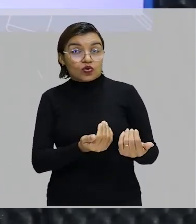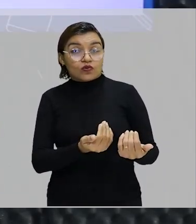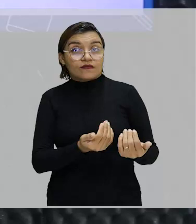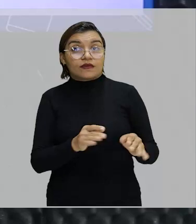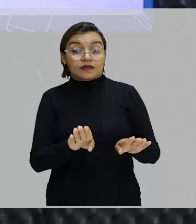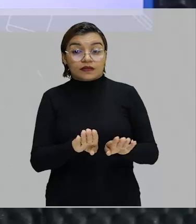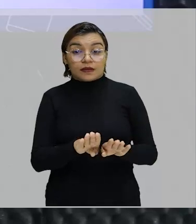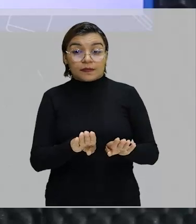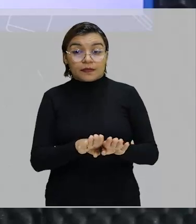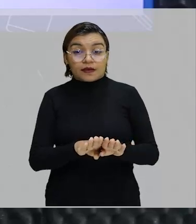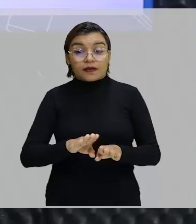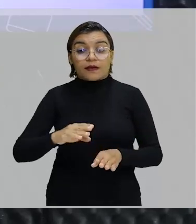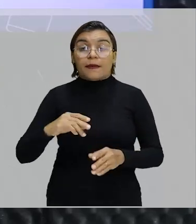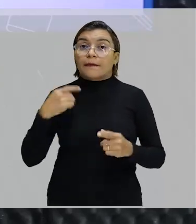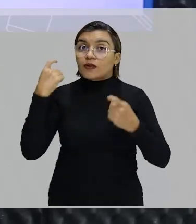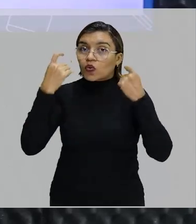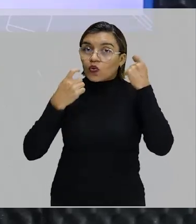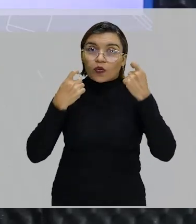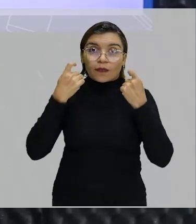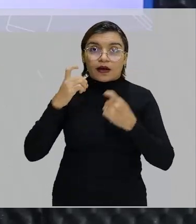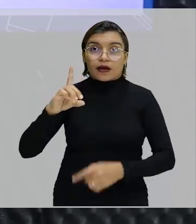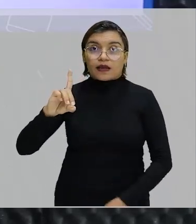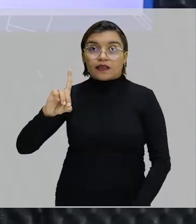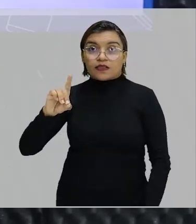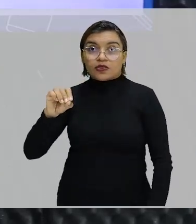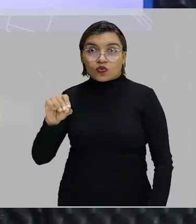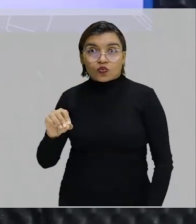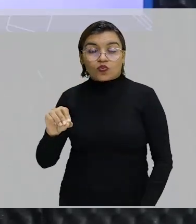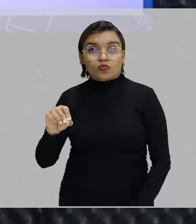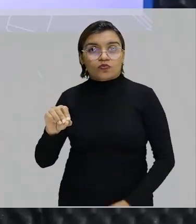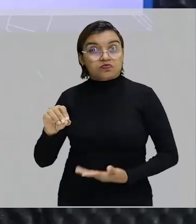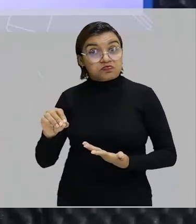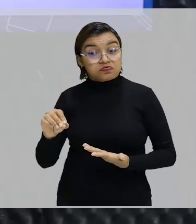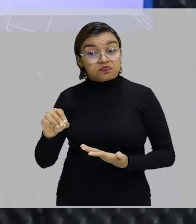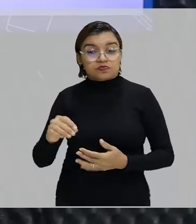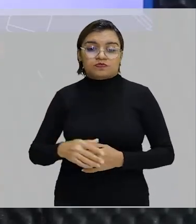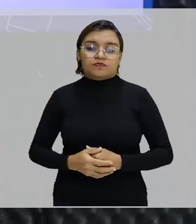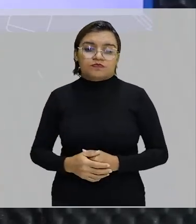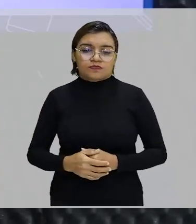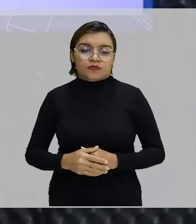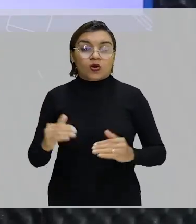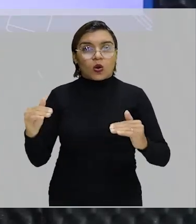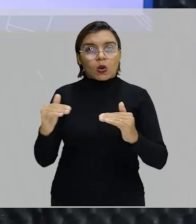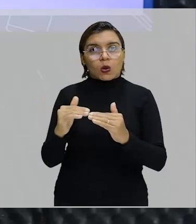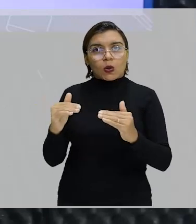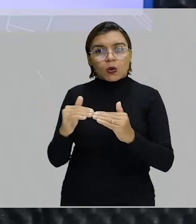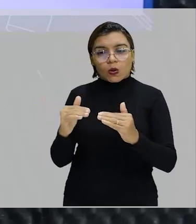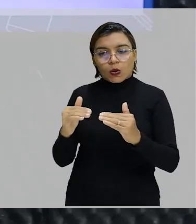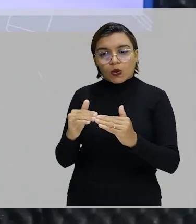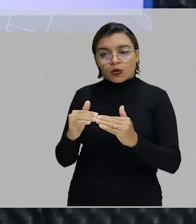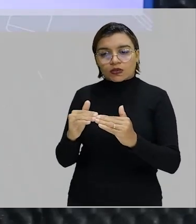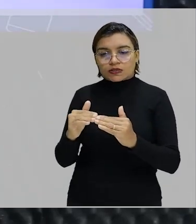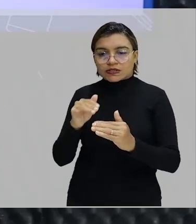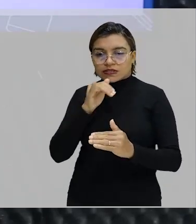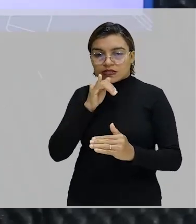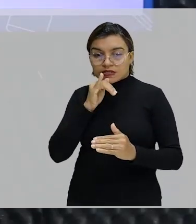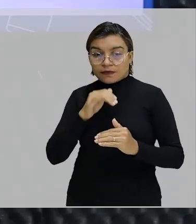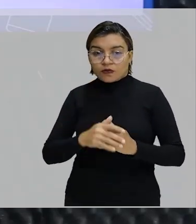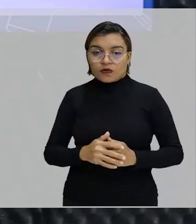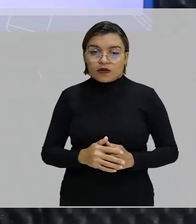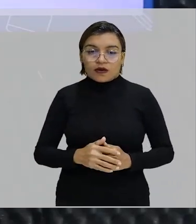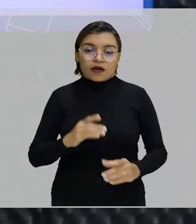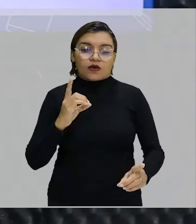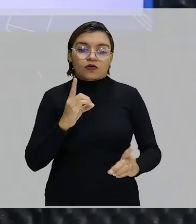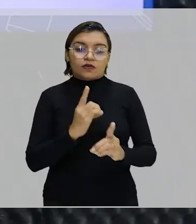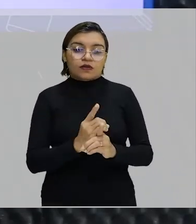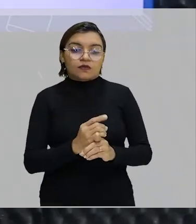um jovem e uma mulher preocupados. Concorda com o todo, o global. Então, aqui, por exemplo, são